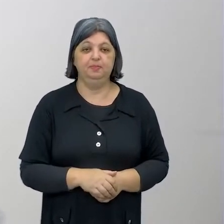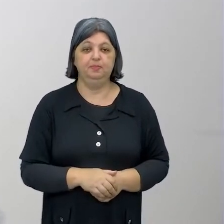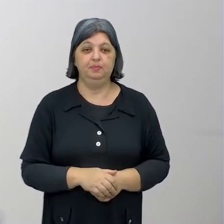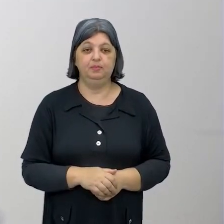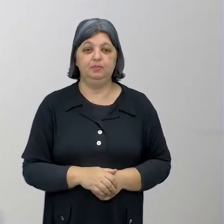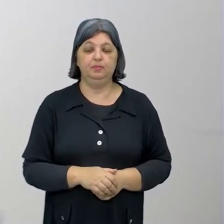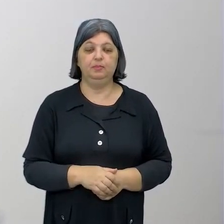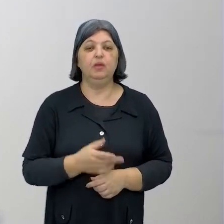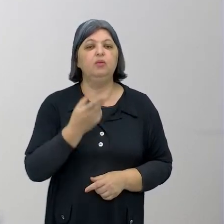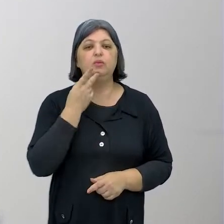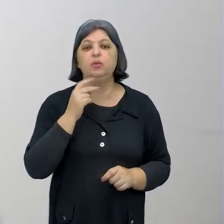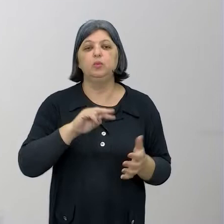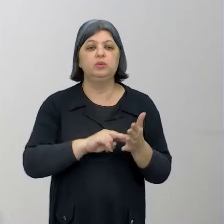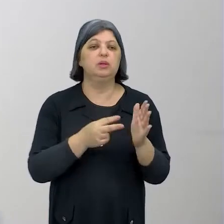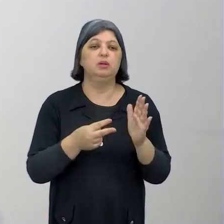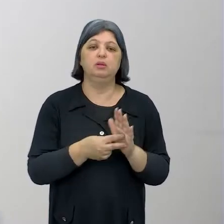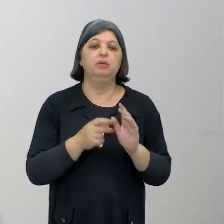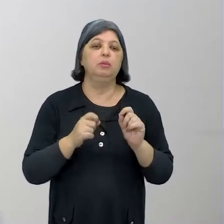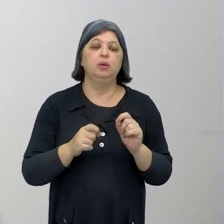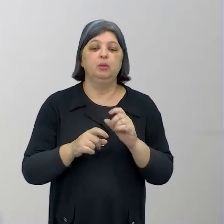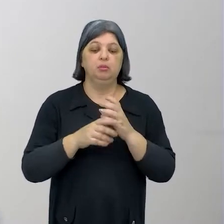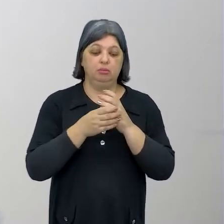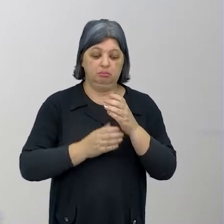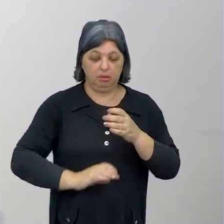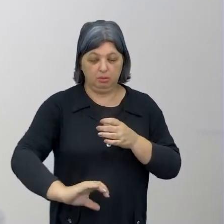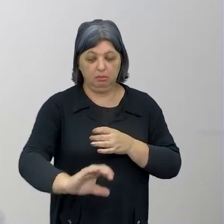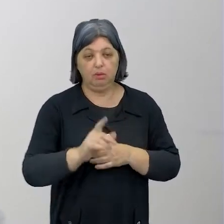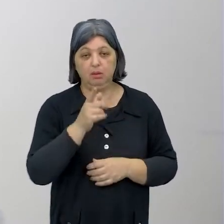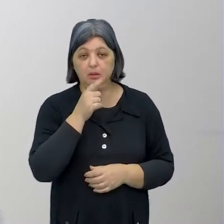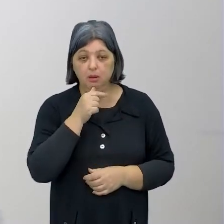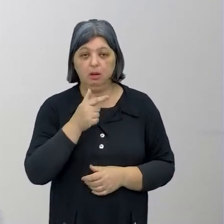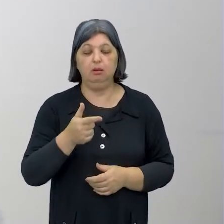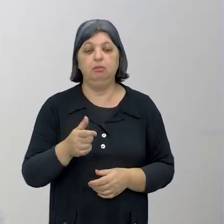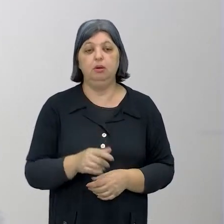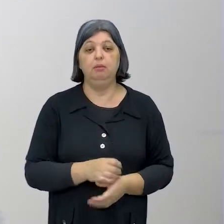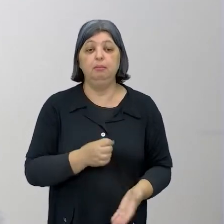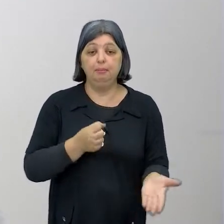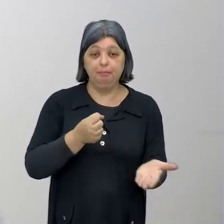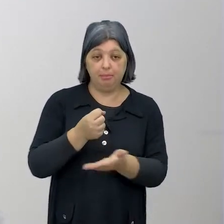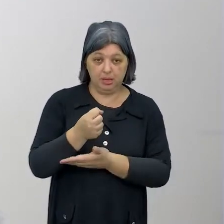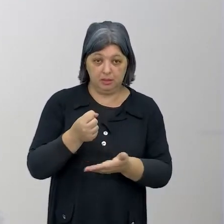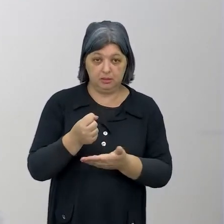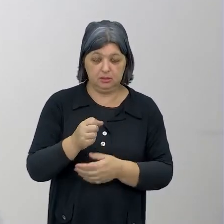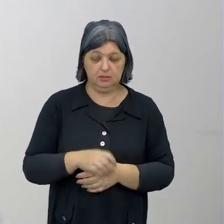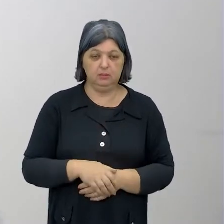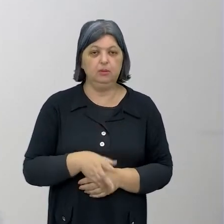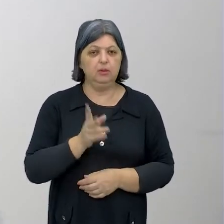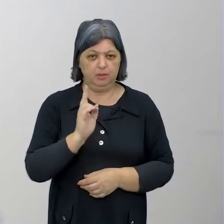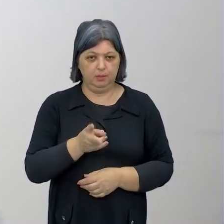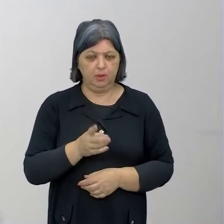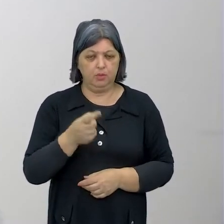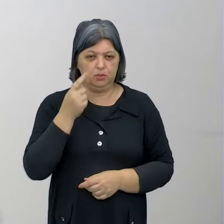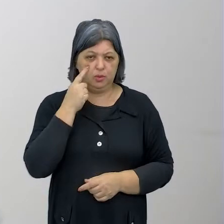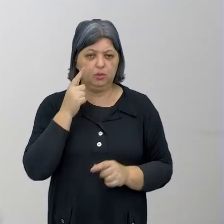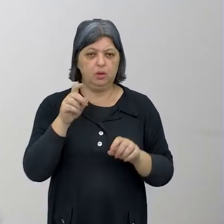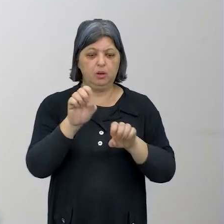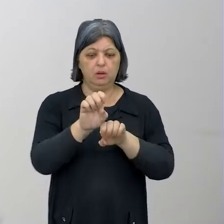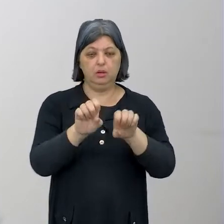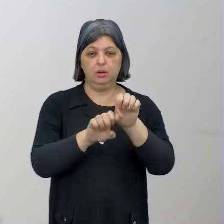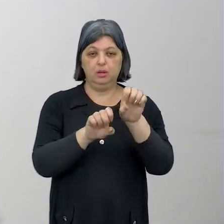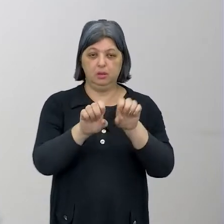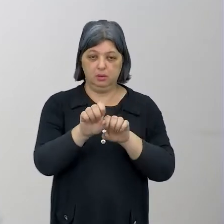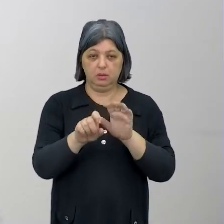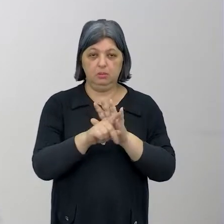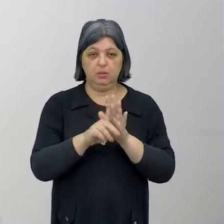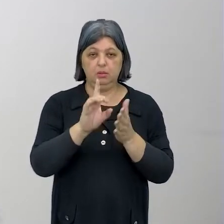o que é o saneamento básico e a importância dela para manter aquilo que eu já disse, a estrutura